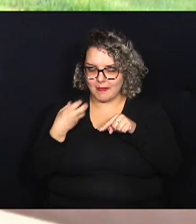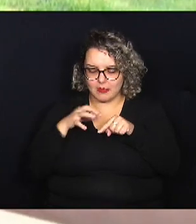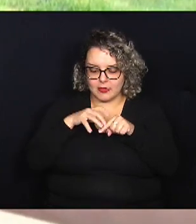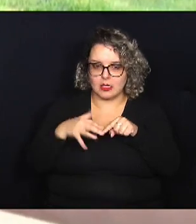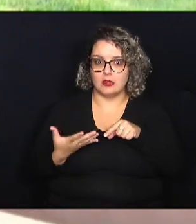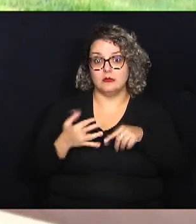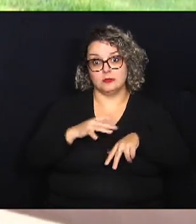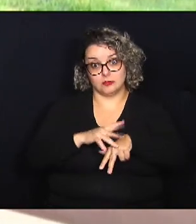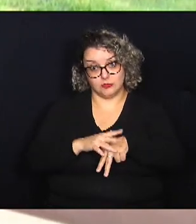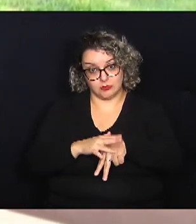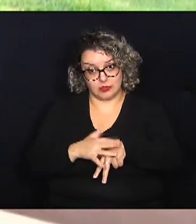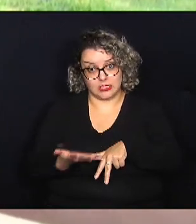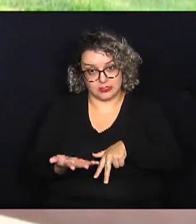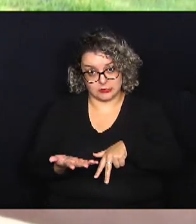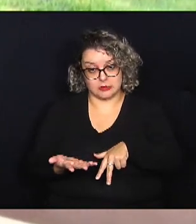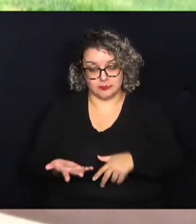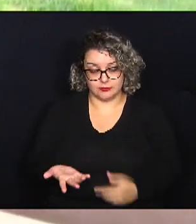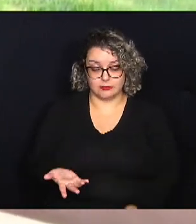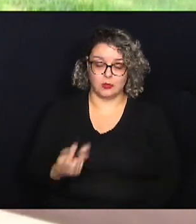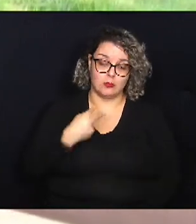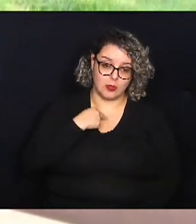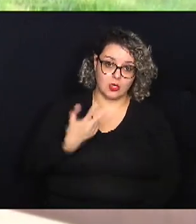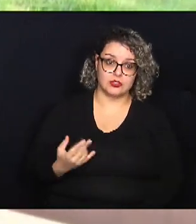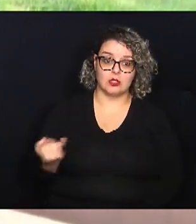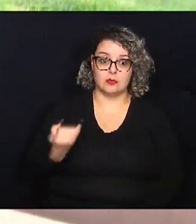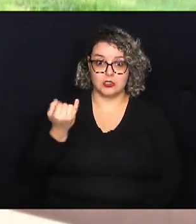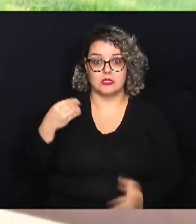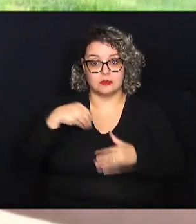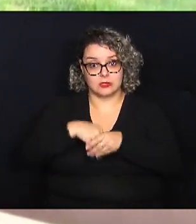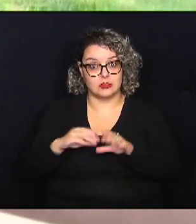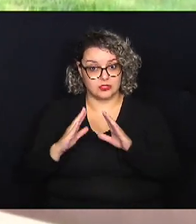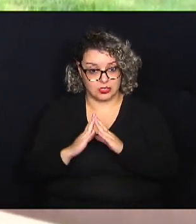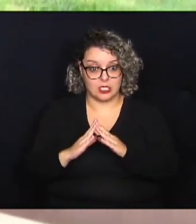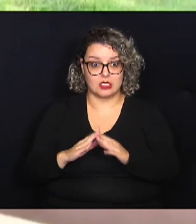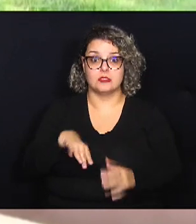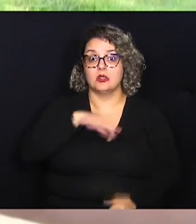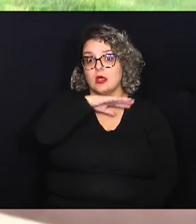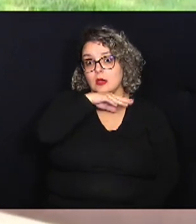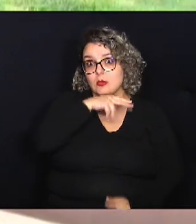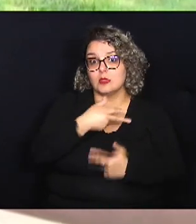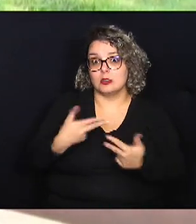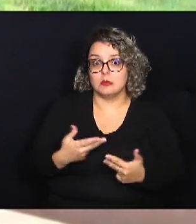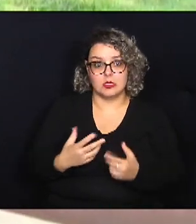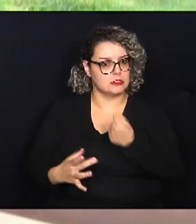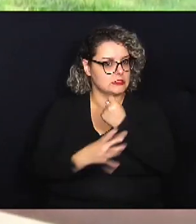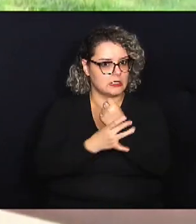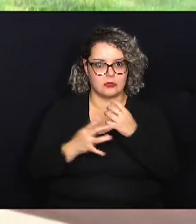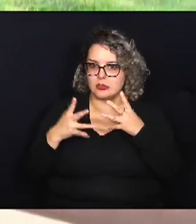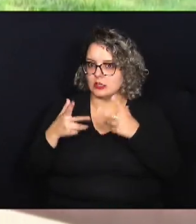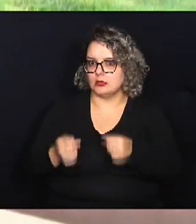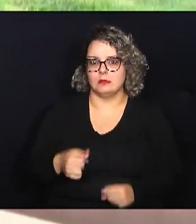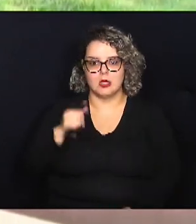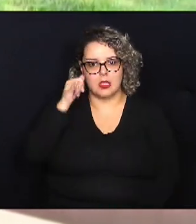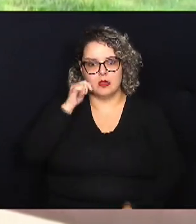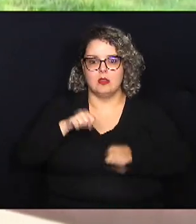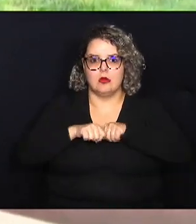importante para o animal, importante para a gente na casa. Mais segurança em todos os sentidos, né? De